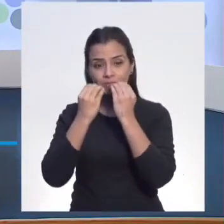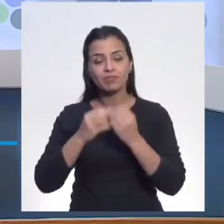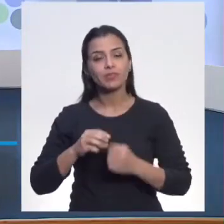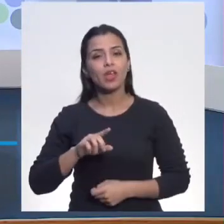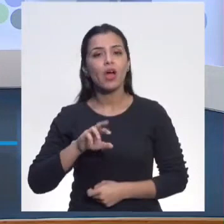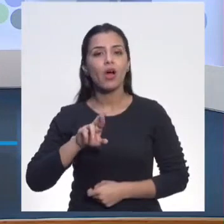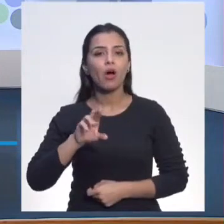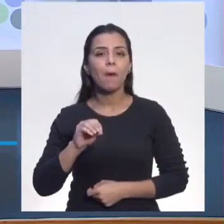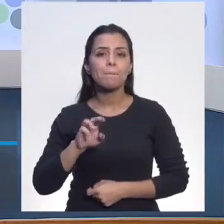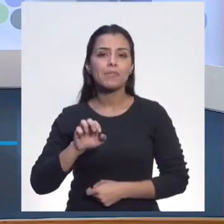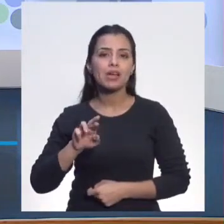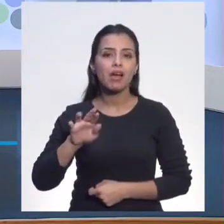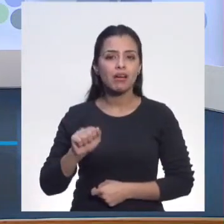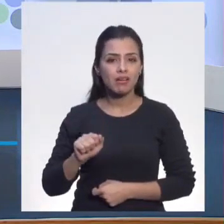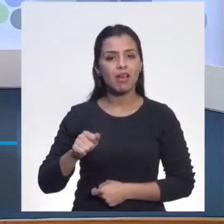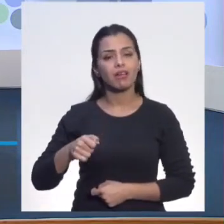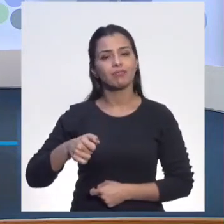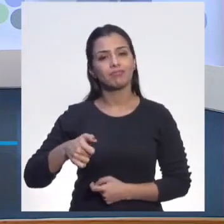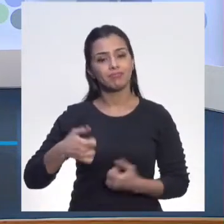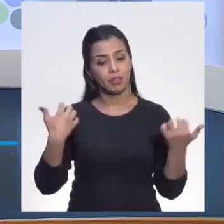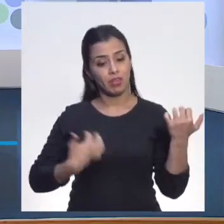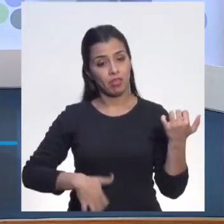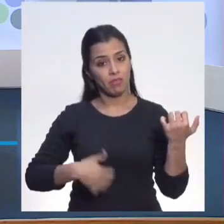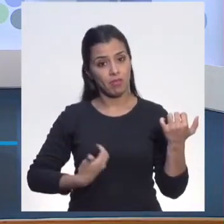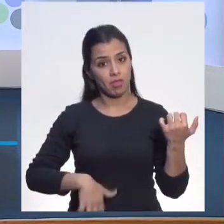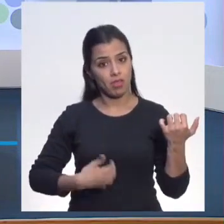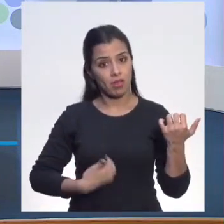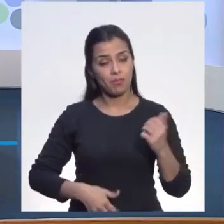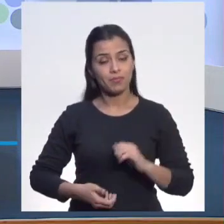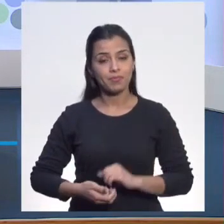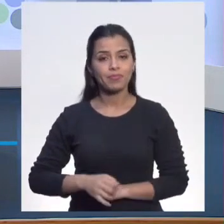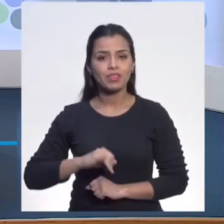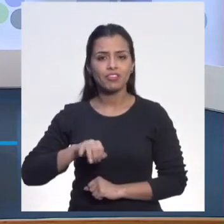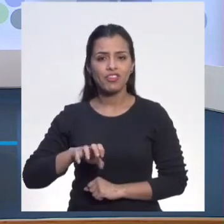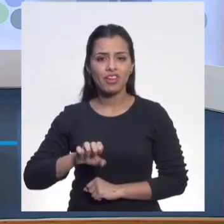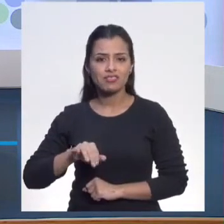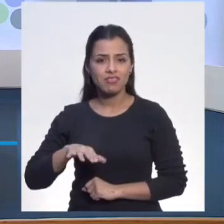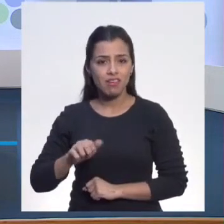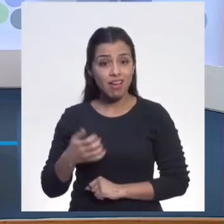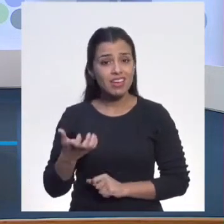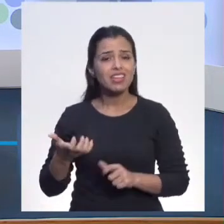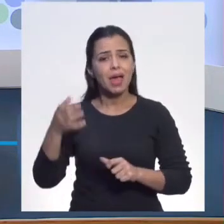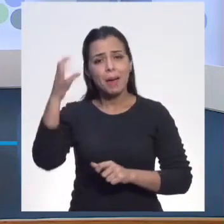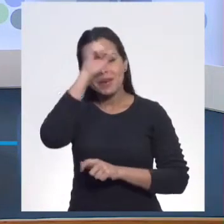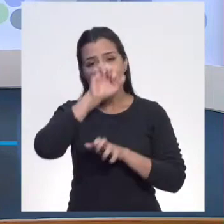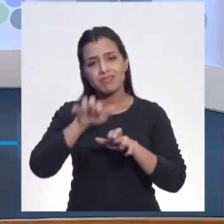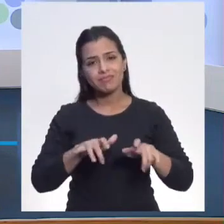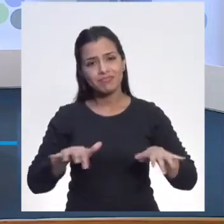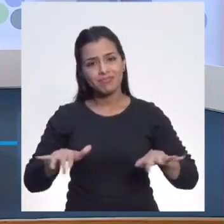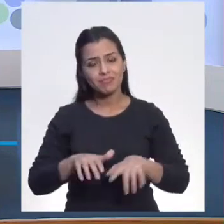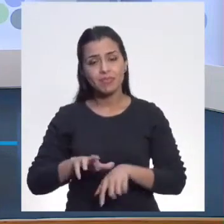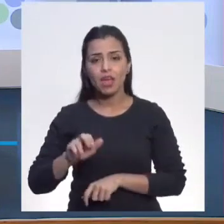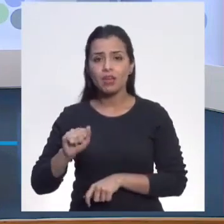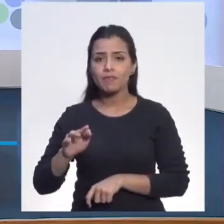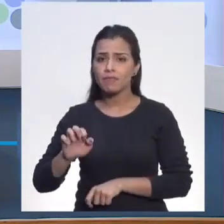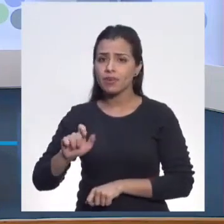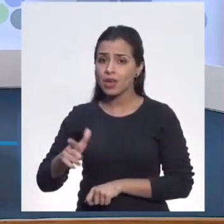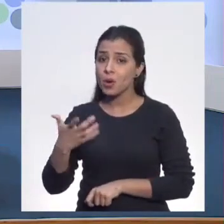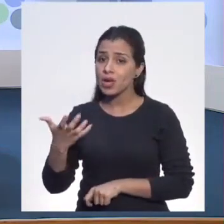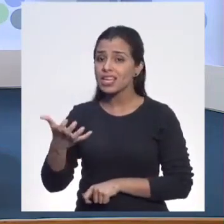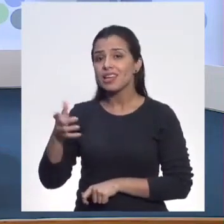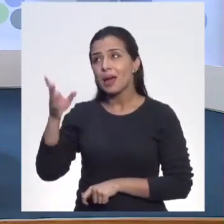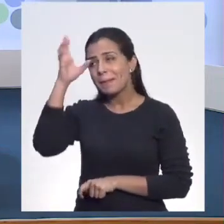violão. Jéssica, gostaria de aprender a tocar piano. Rafael, gostaria de aprender a cantar. A